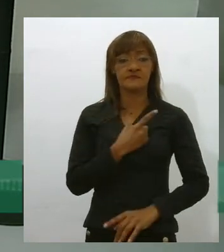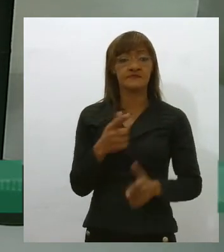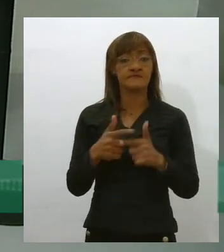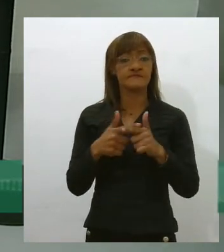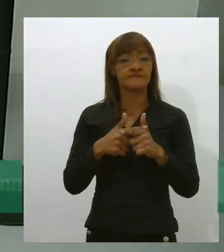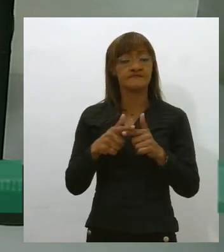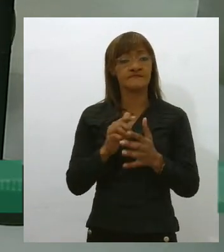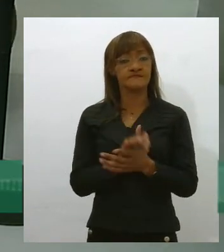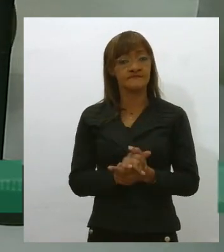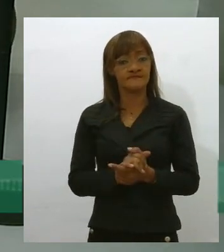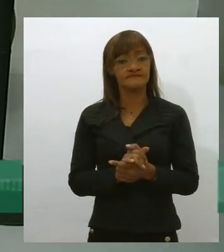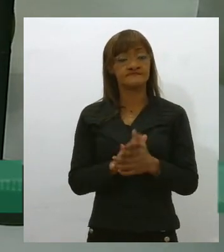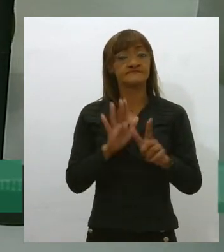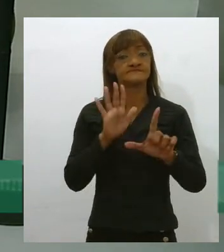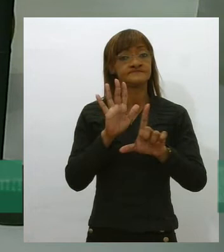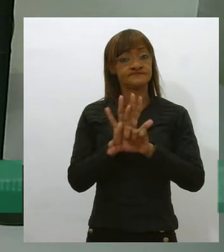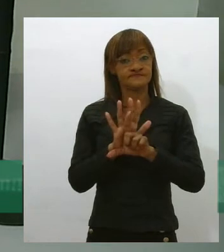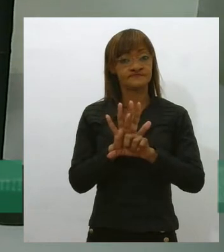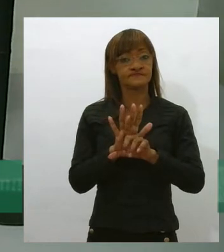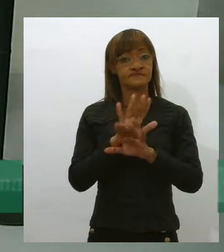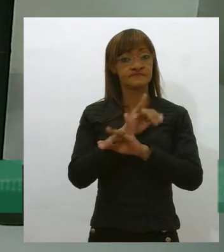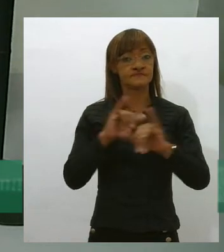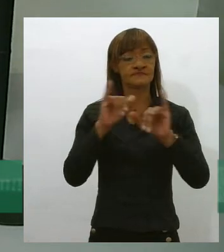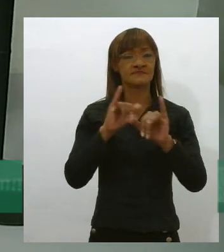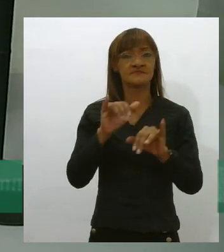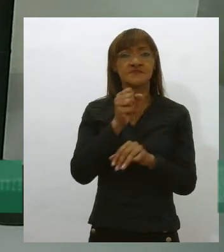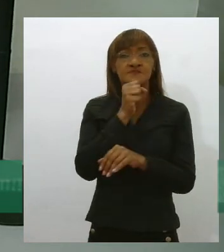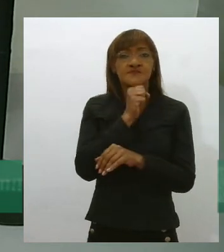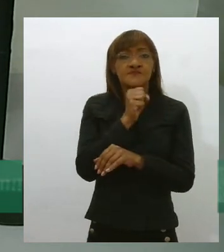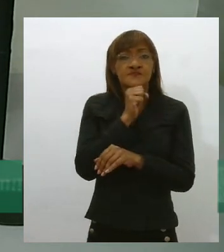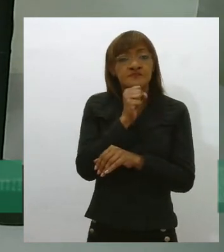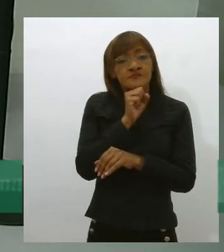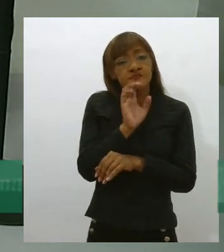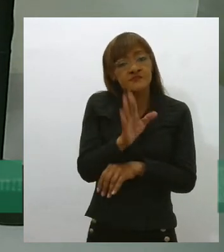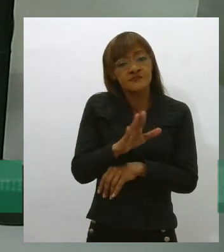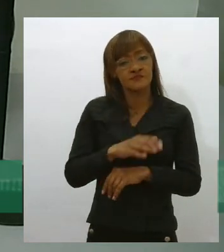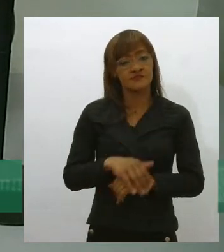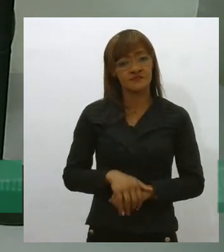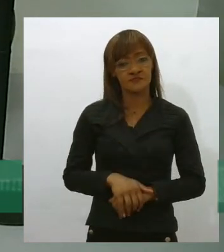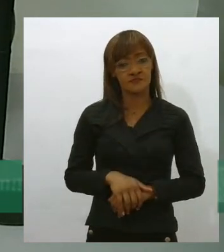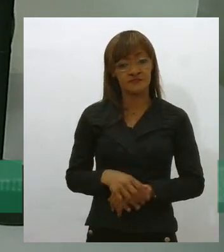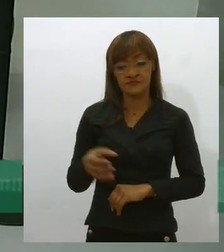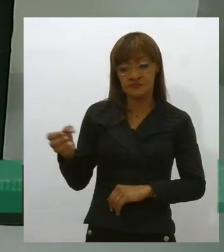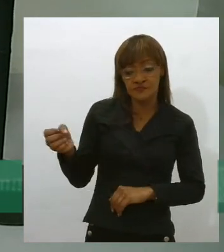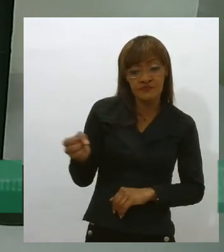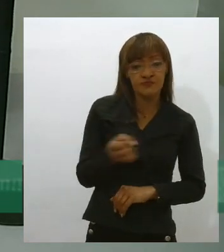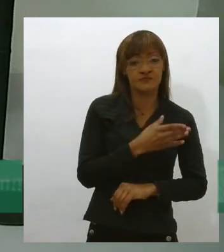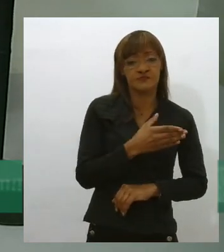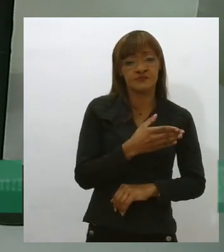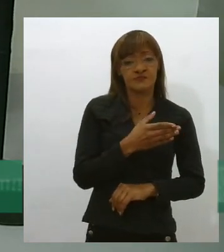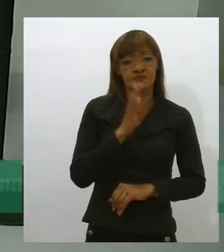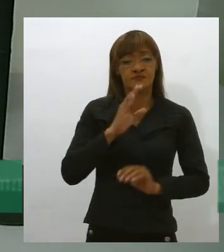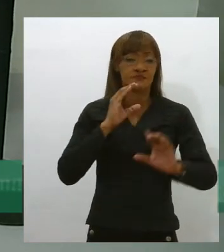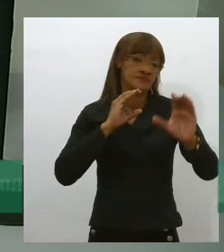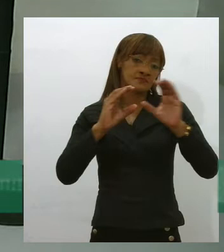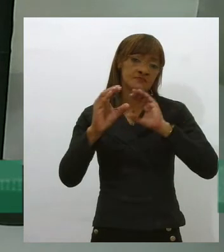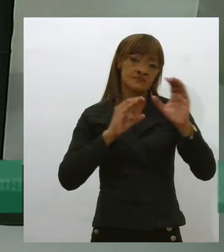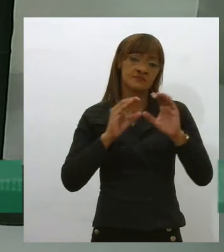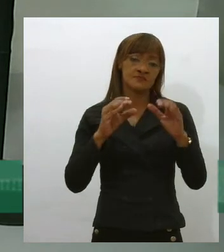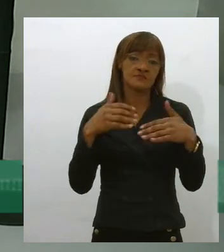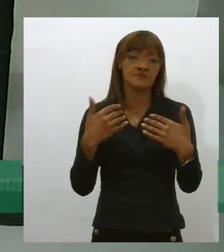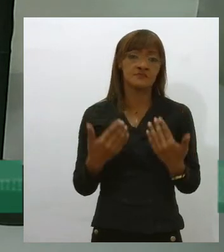de radiodifusão é muito antiga quando nós falamos de novo Marco legal para as publicações é uma atualização